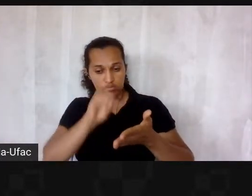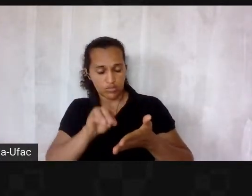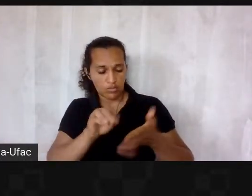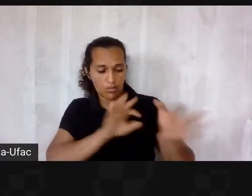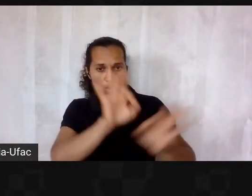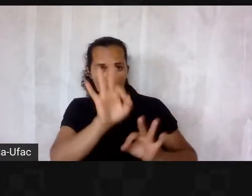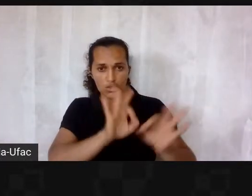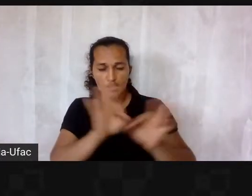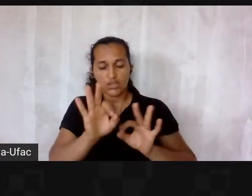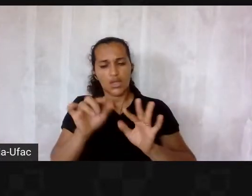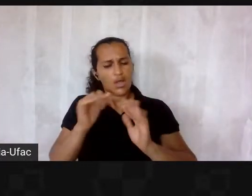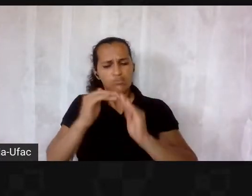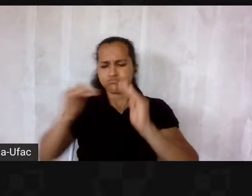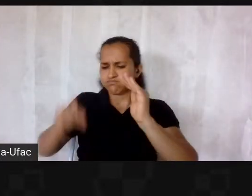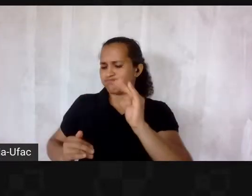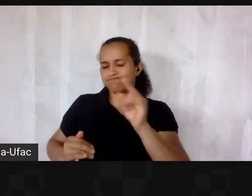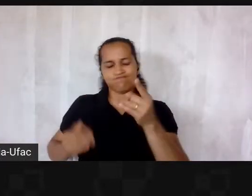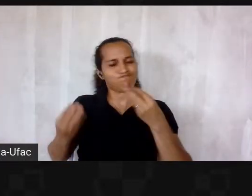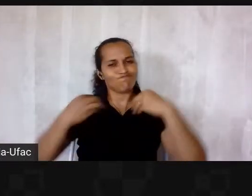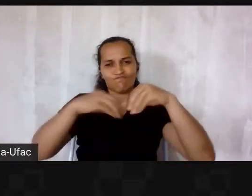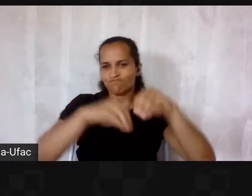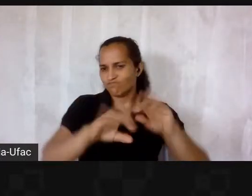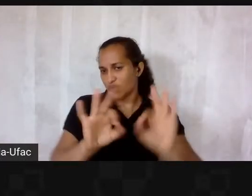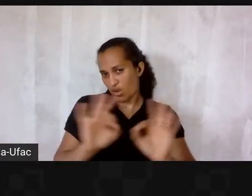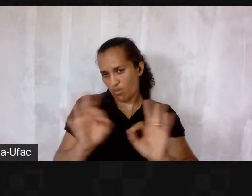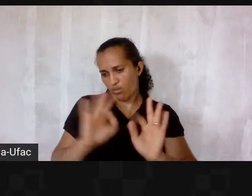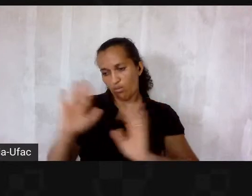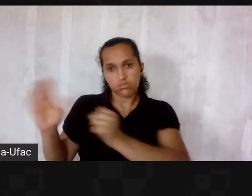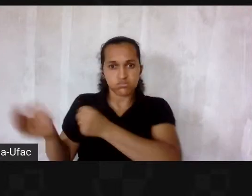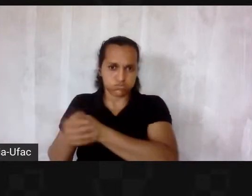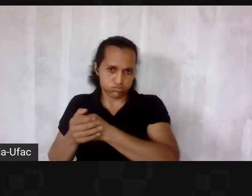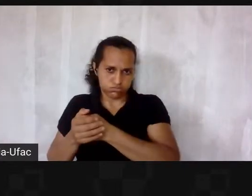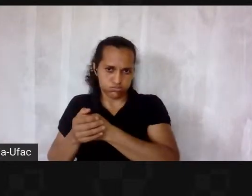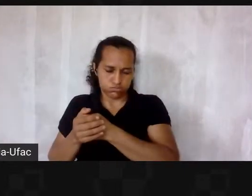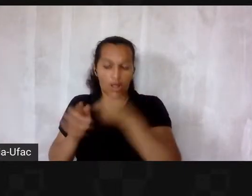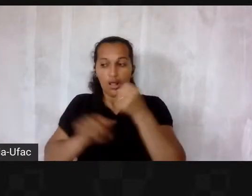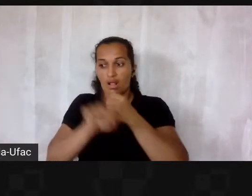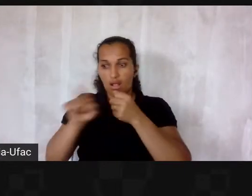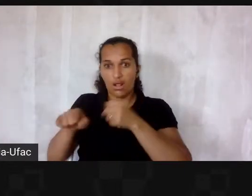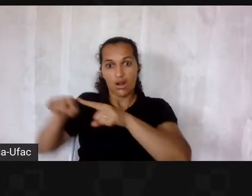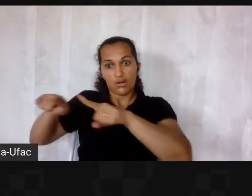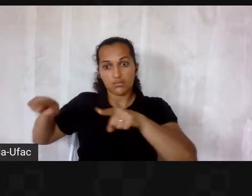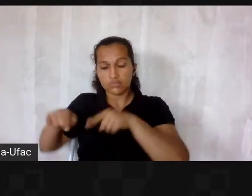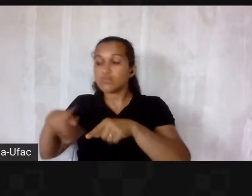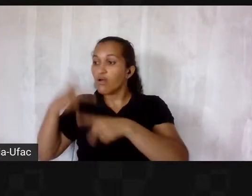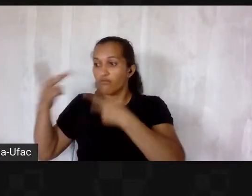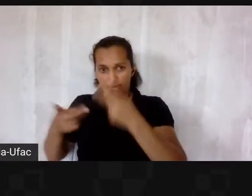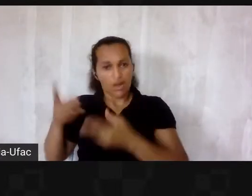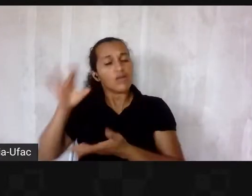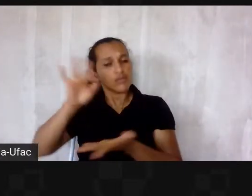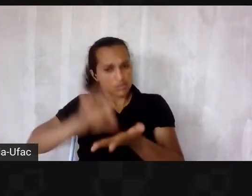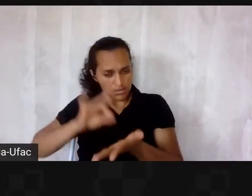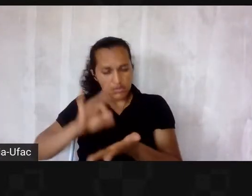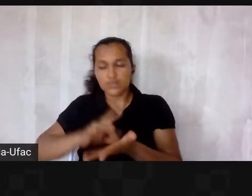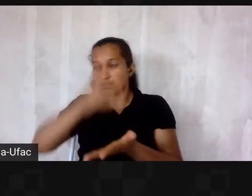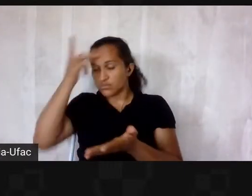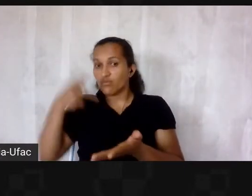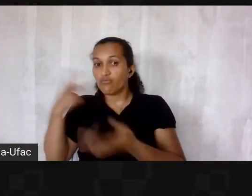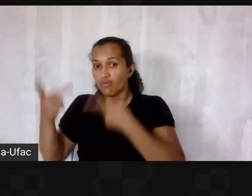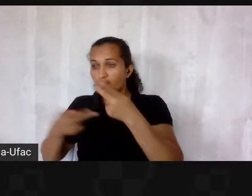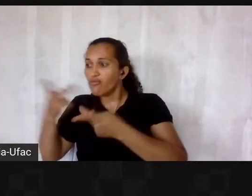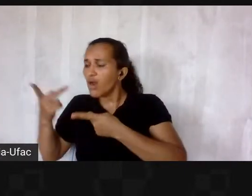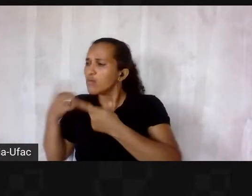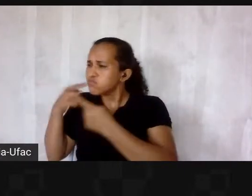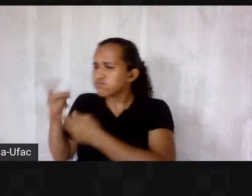as tensões, elas não aparecem nesses documentos oficiais, mas nas falas sim, e as falas são de uma riqueza muito grande, porque a gente consegue